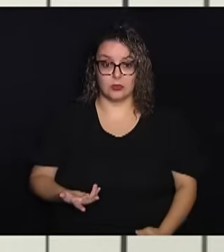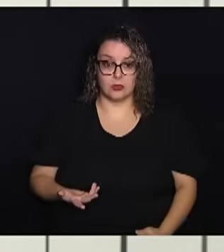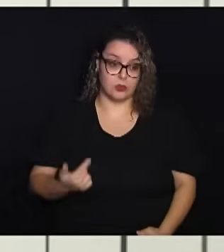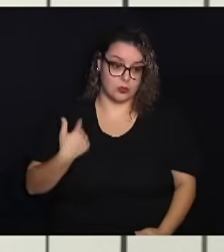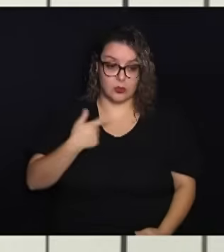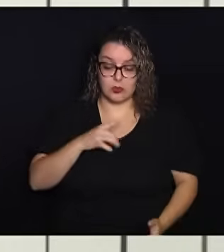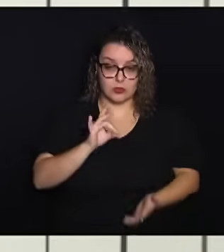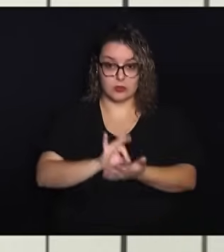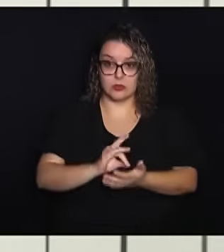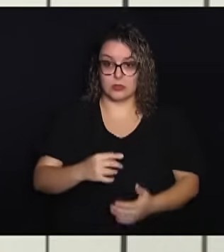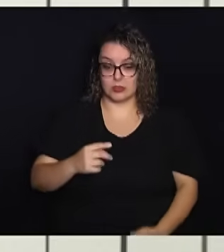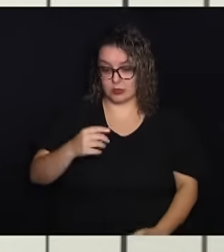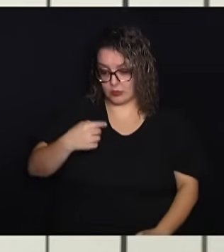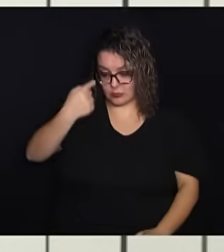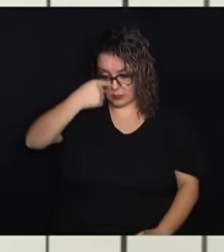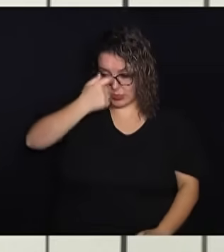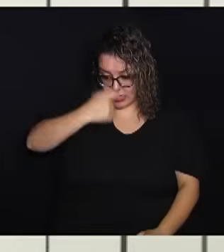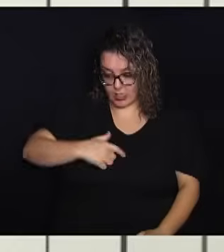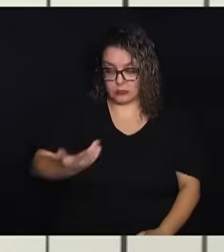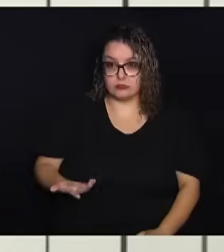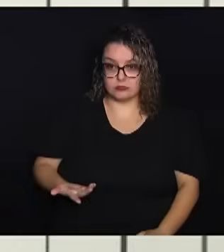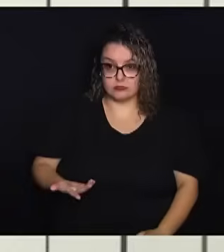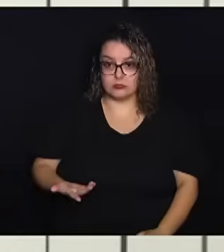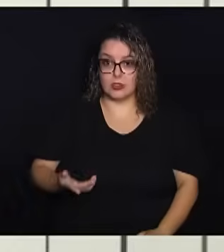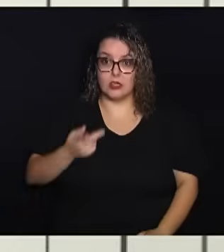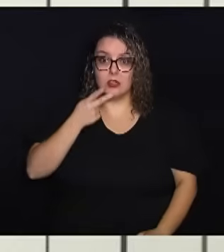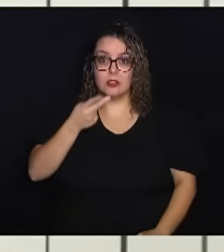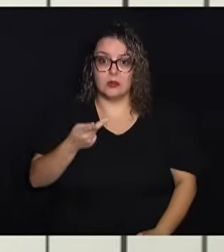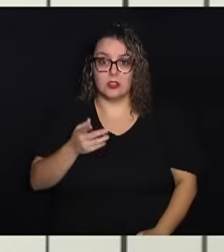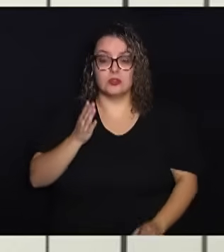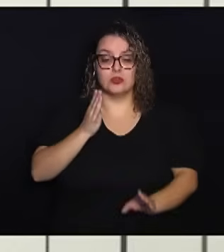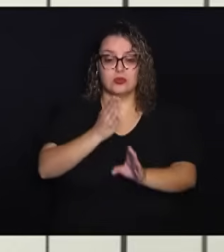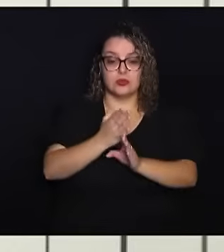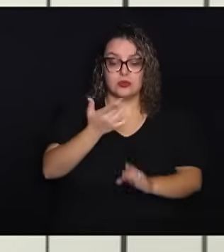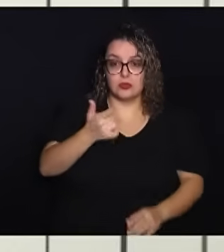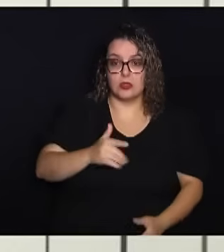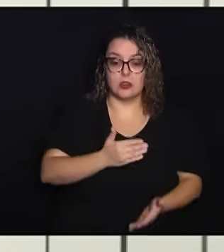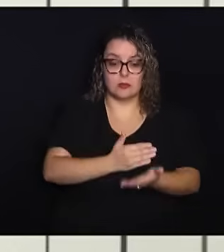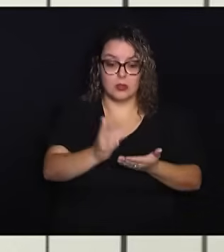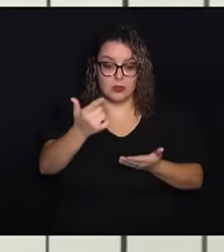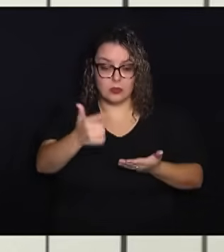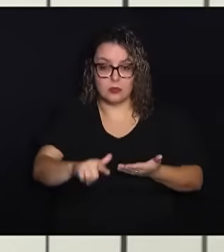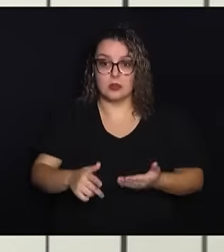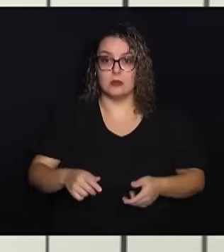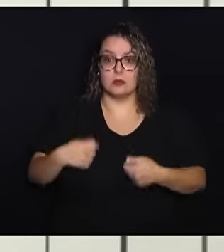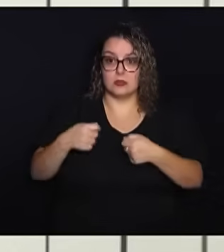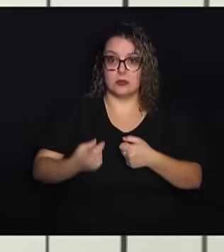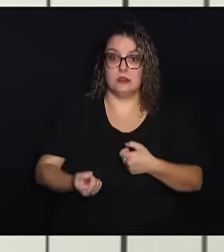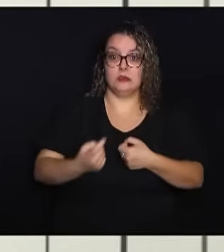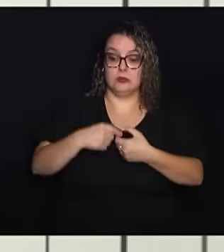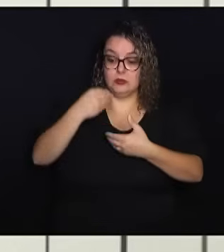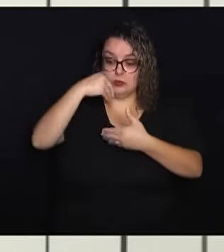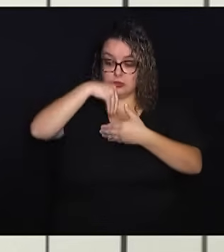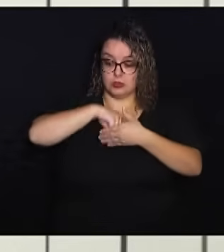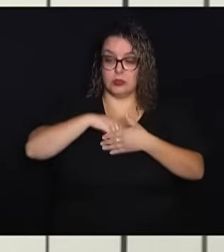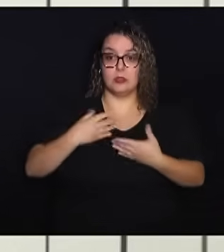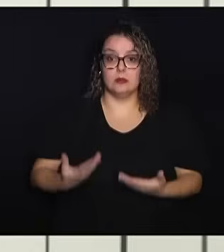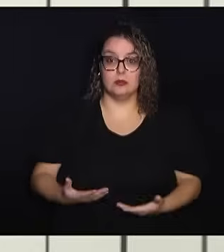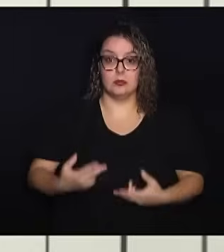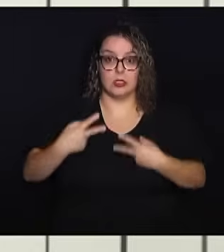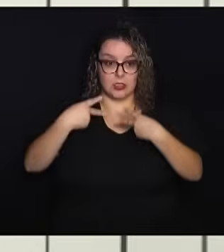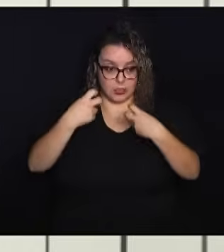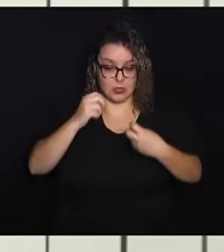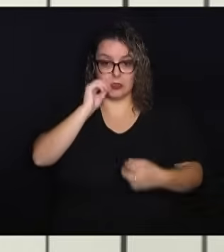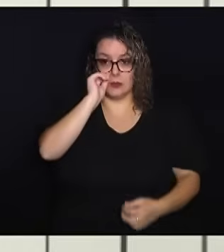nosso verdadeiro eu, né? Então a gente fala de reencontro, a gente fala de recomeço, mas a gente precisa voltar para dentro para